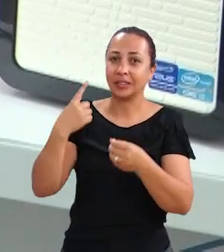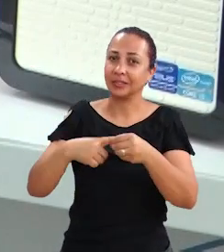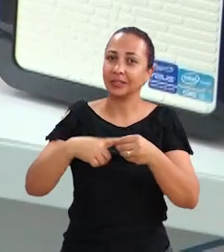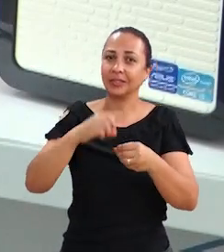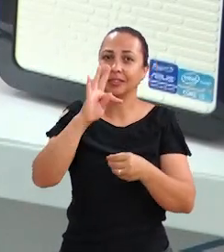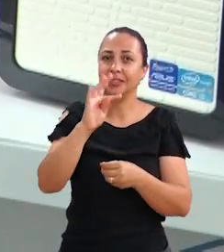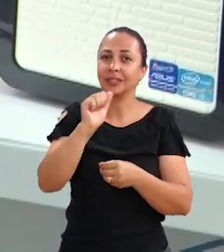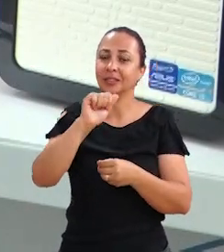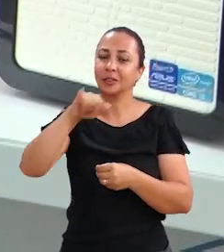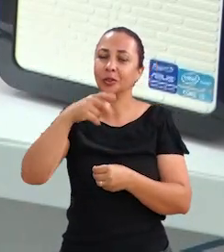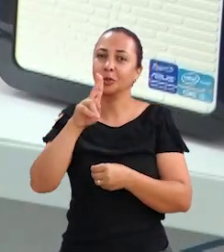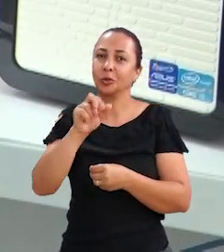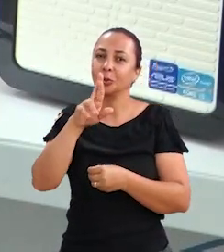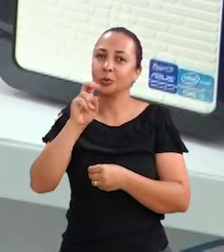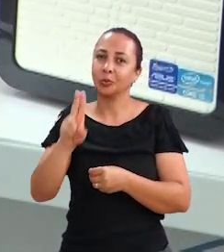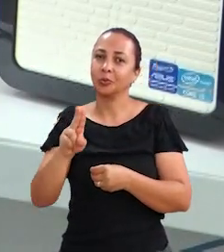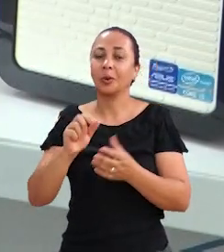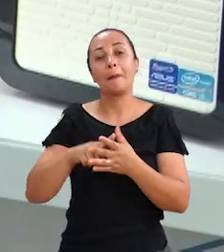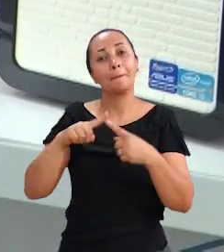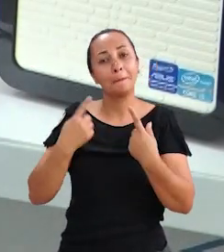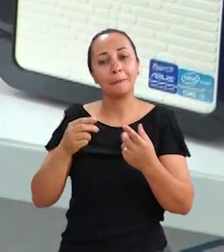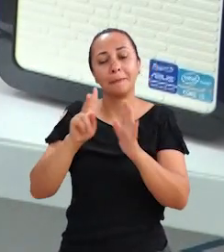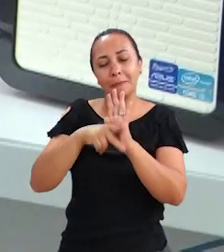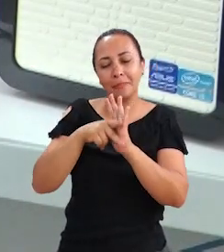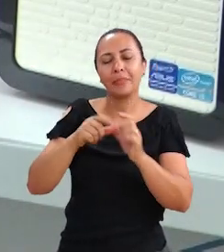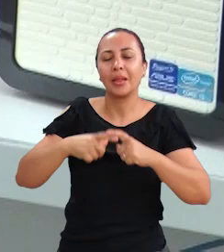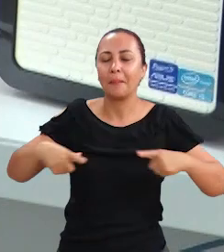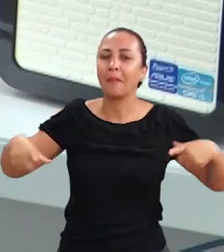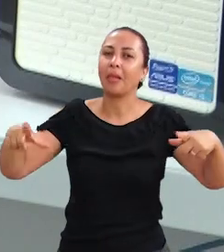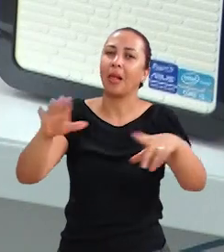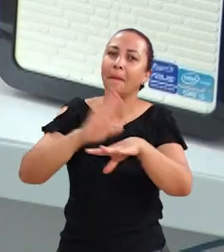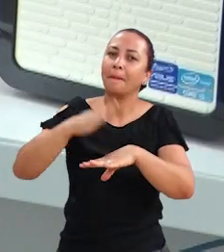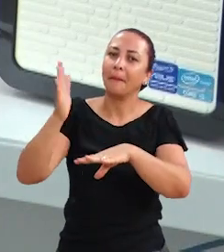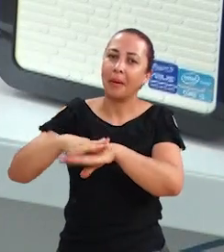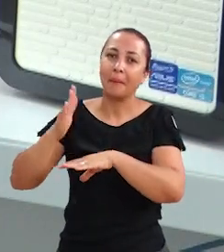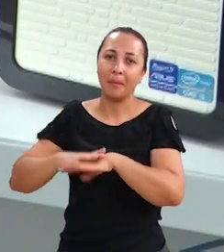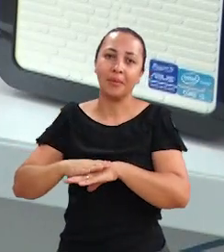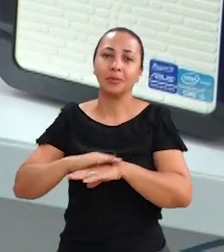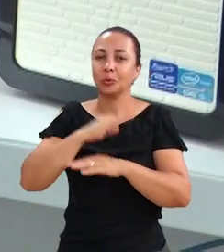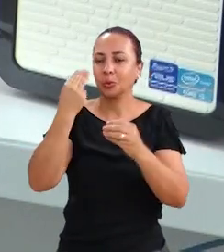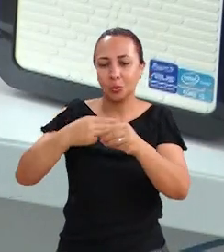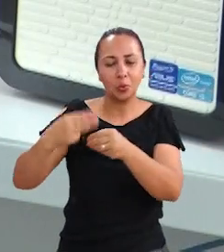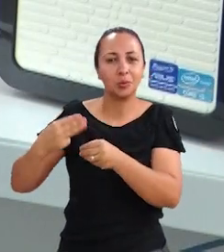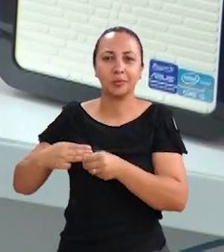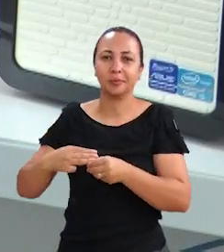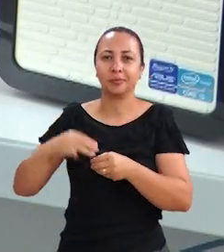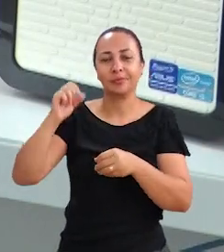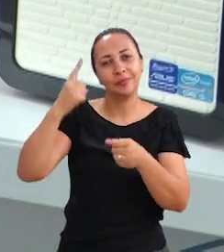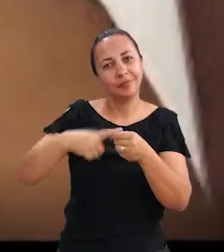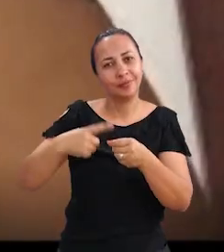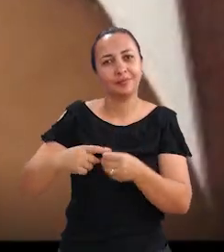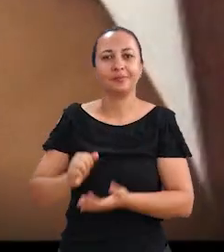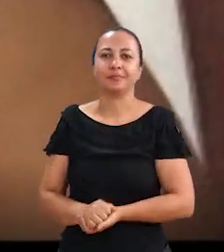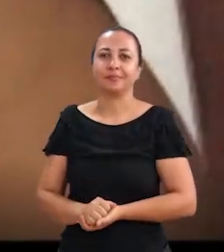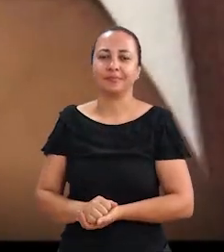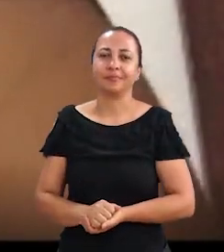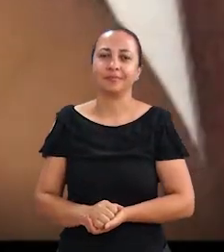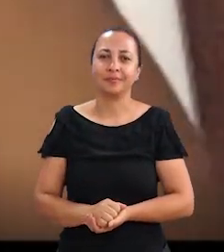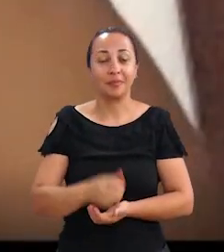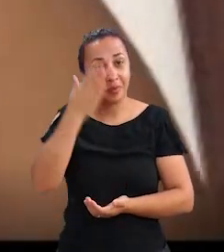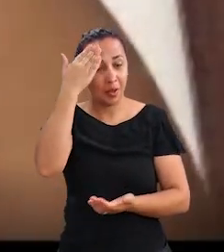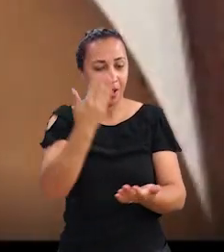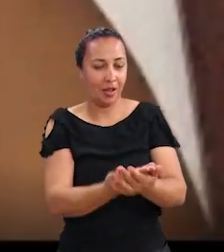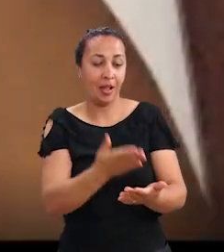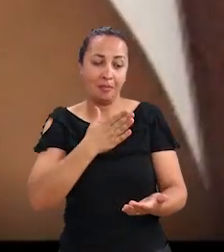de Itajuru, né? Mas esse projeto tem perspectiva de ampliar muito mais para toda a rede municipal da cidade. Eu